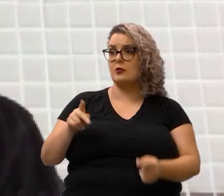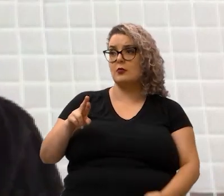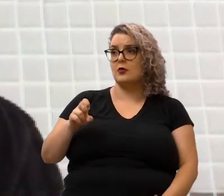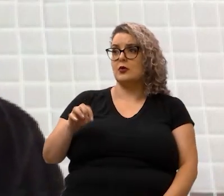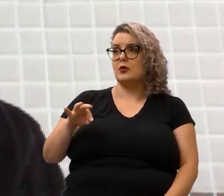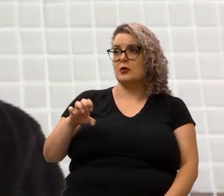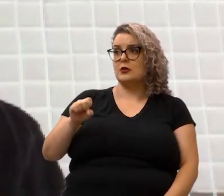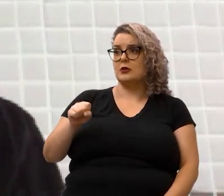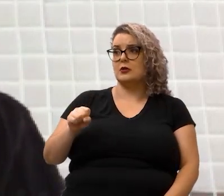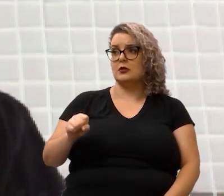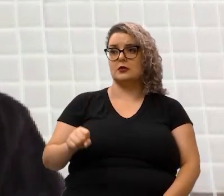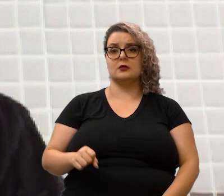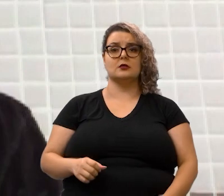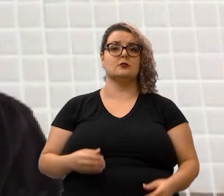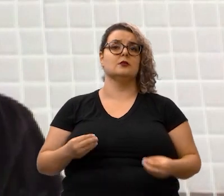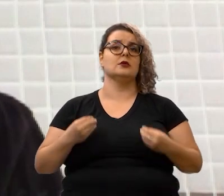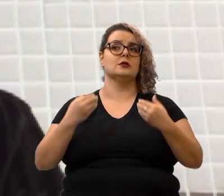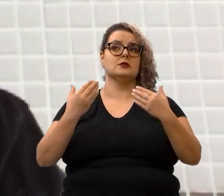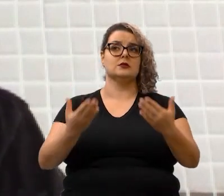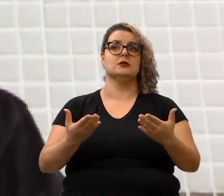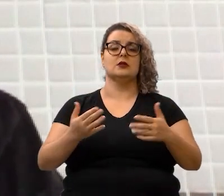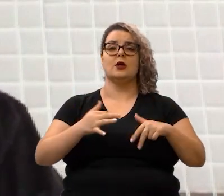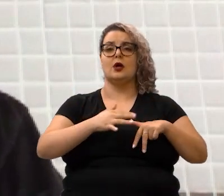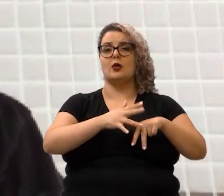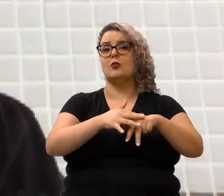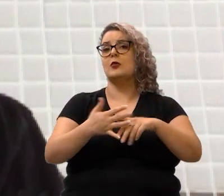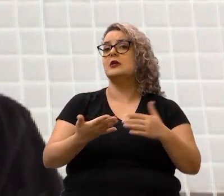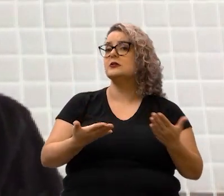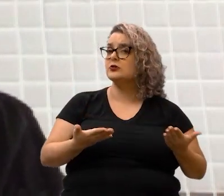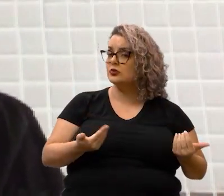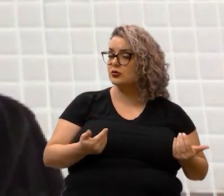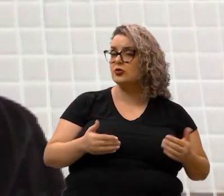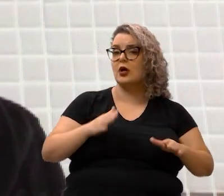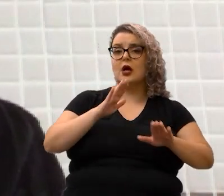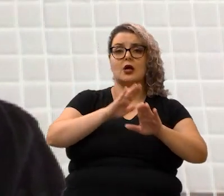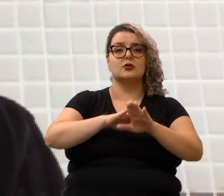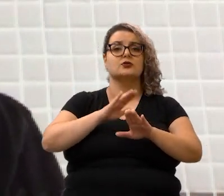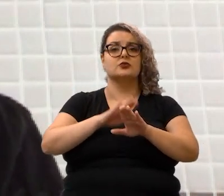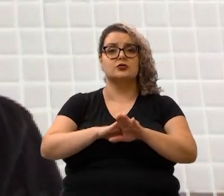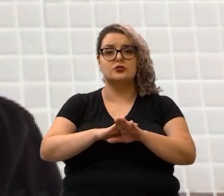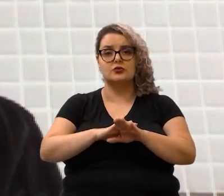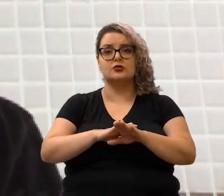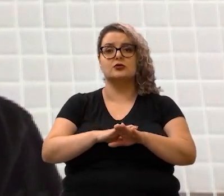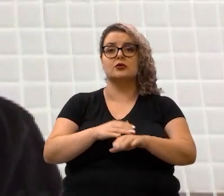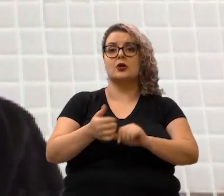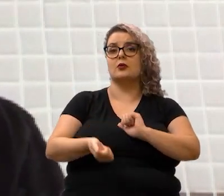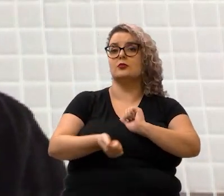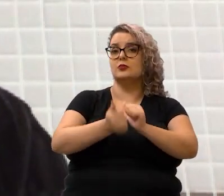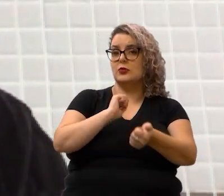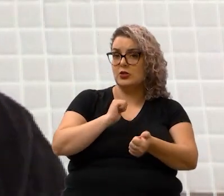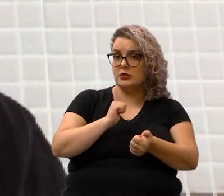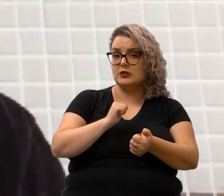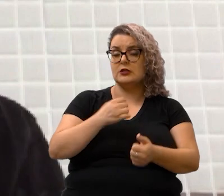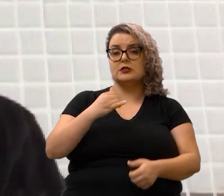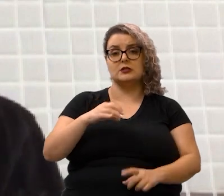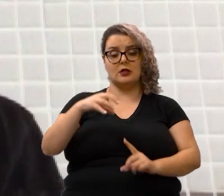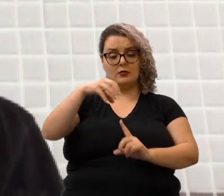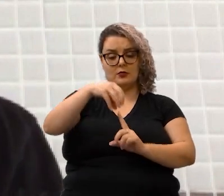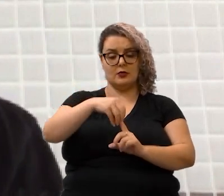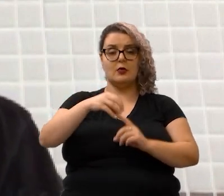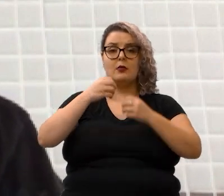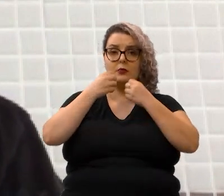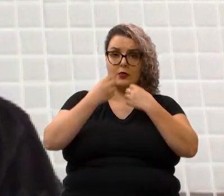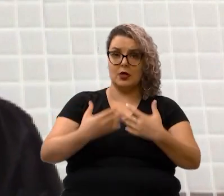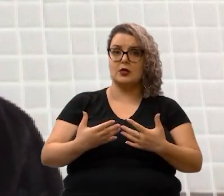prótese. É a melhor prótese para se colocar em pacientes jovens, ativos, praticantes de esporte. Se essa prótese for